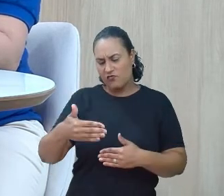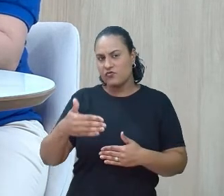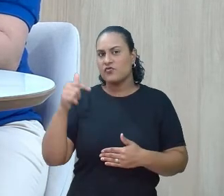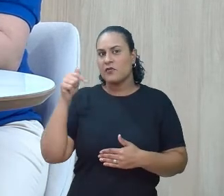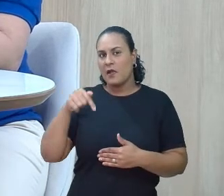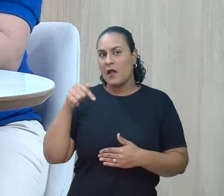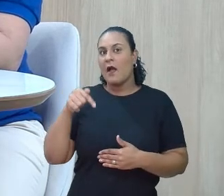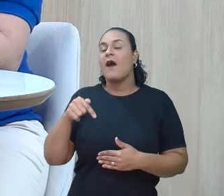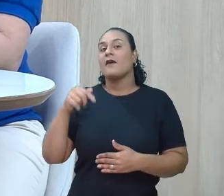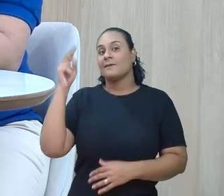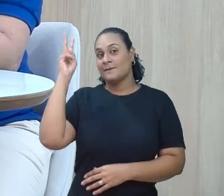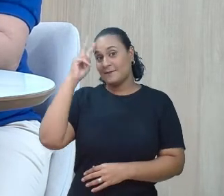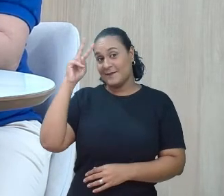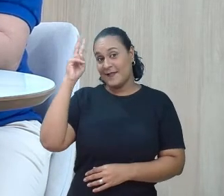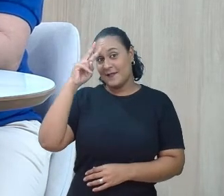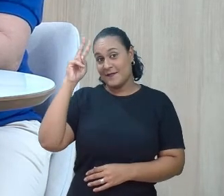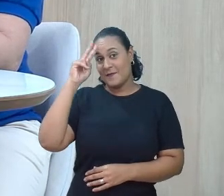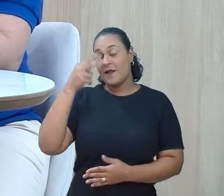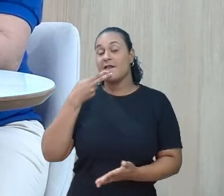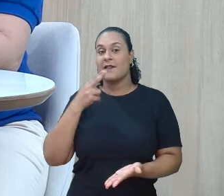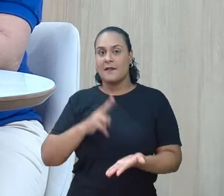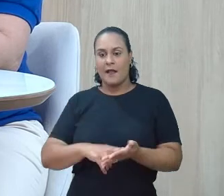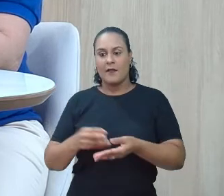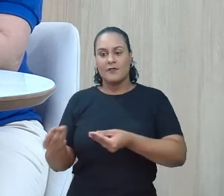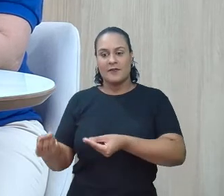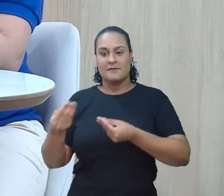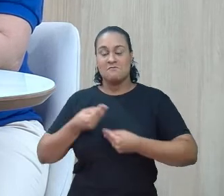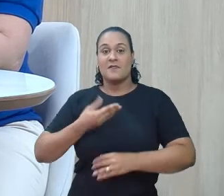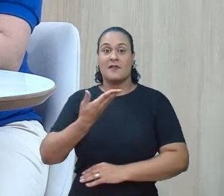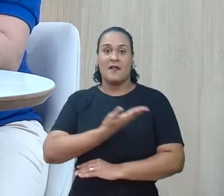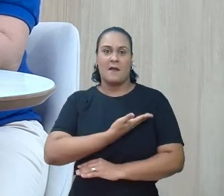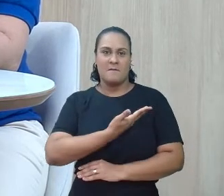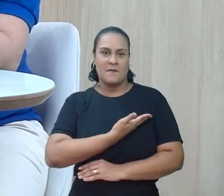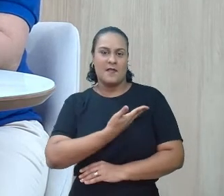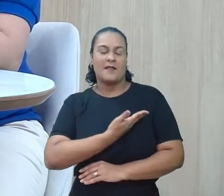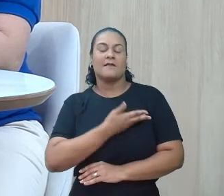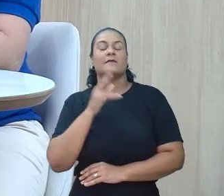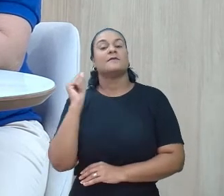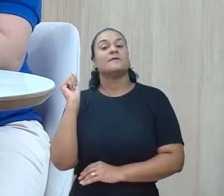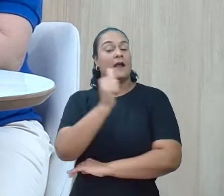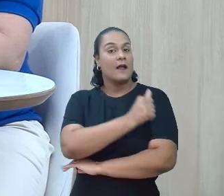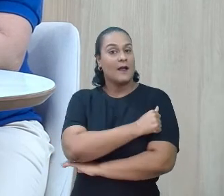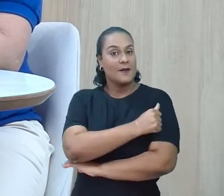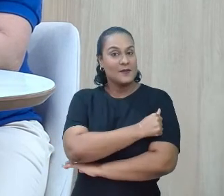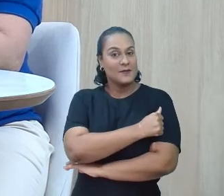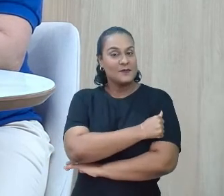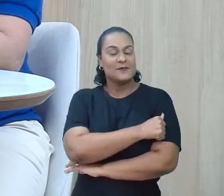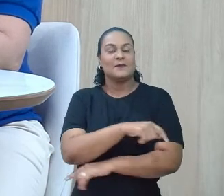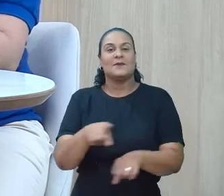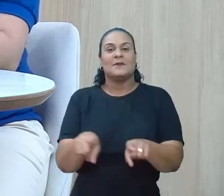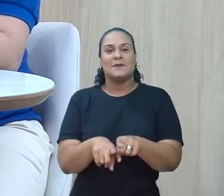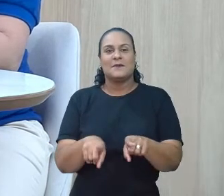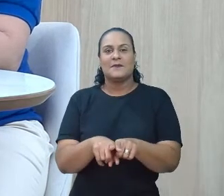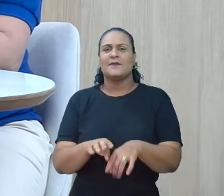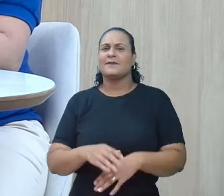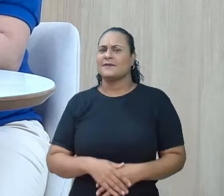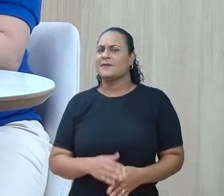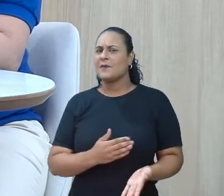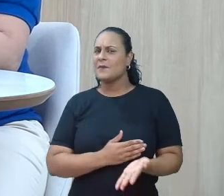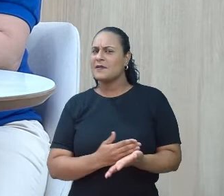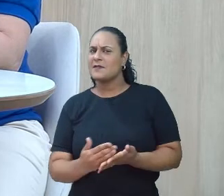de recordação de cartas que recebi de amigos, de alunos. Então, comecei cedo,